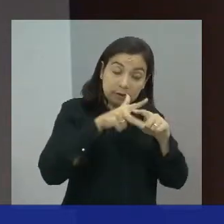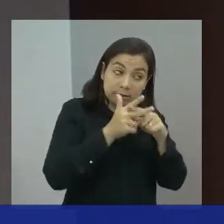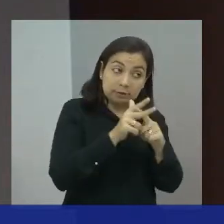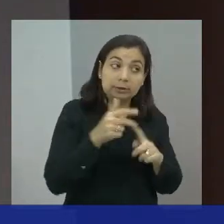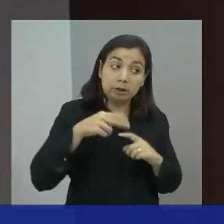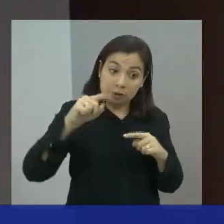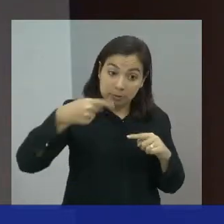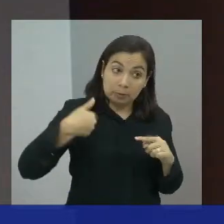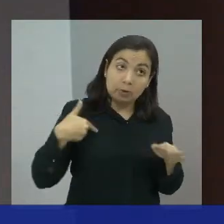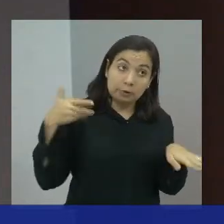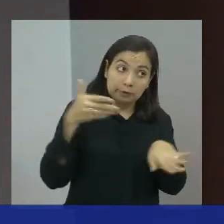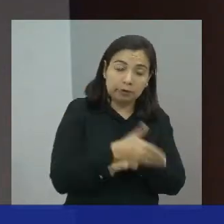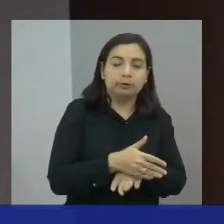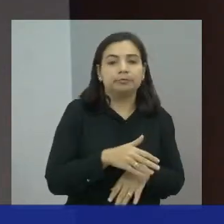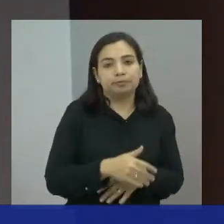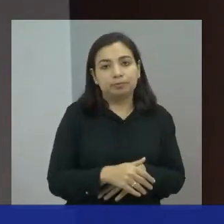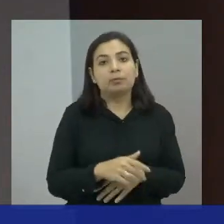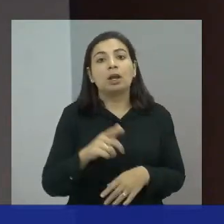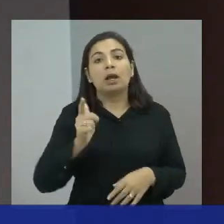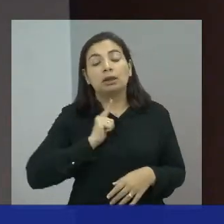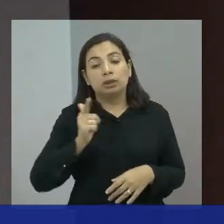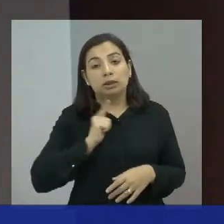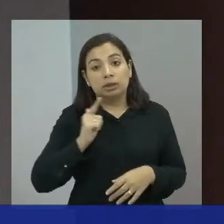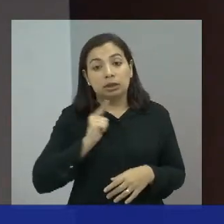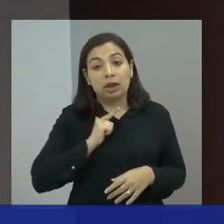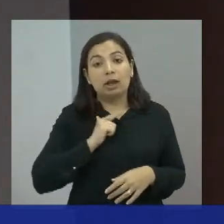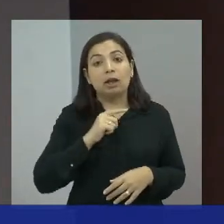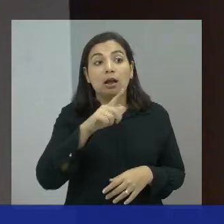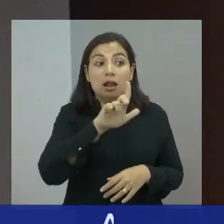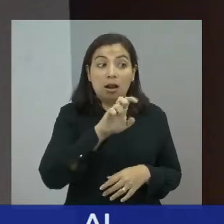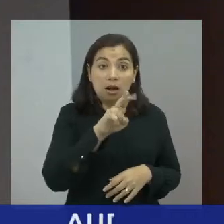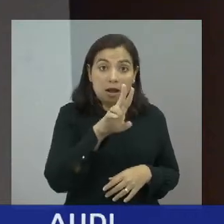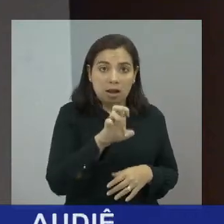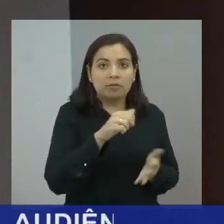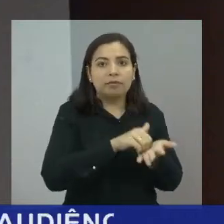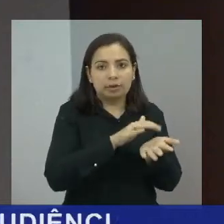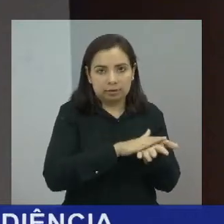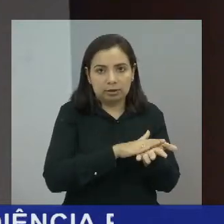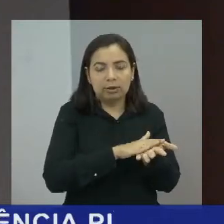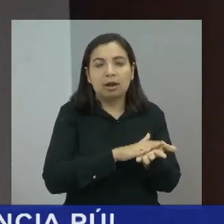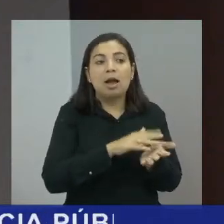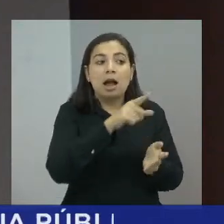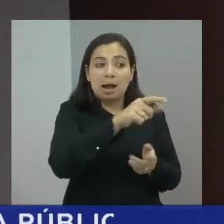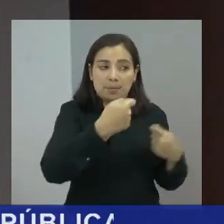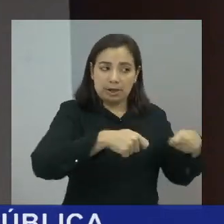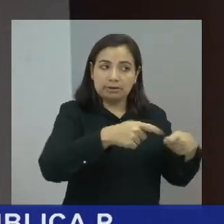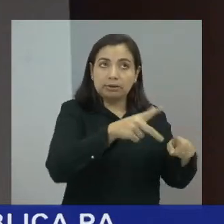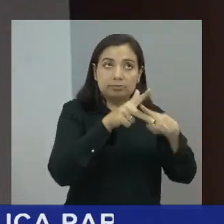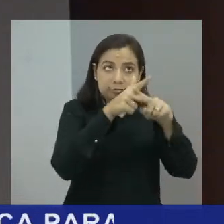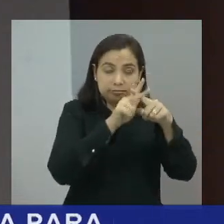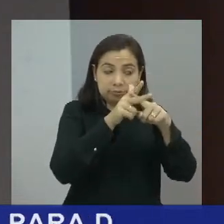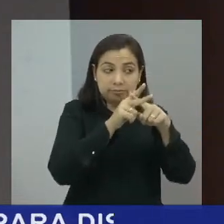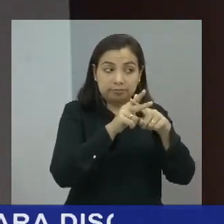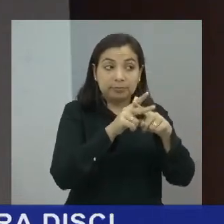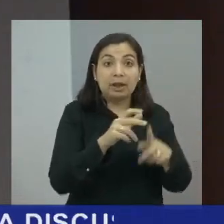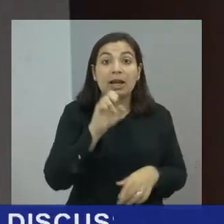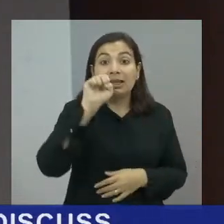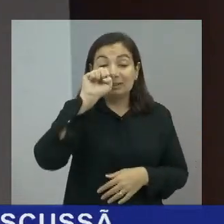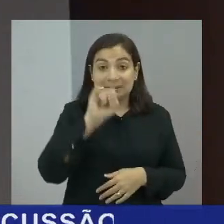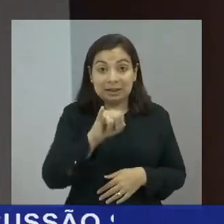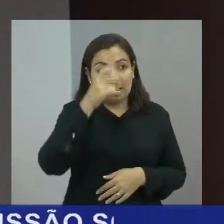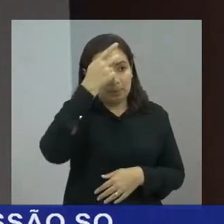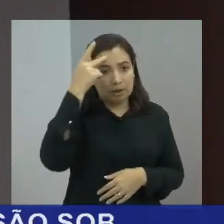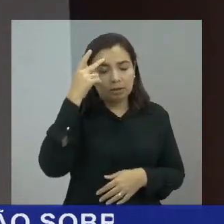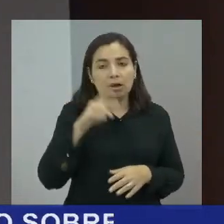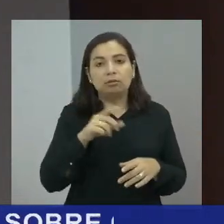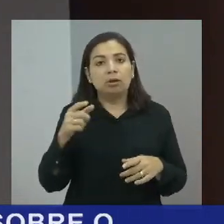infrações leves, concedendo um prazo para regularização. Se a pessoa se regularizar, não